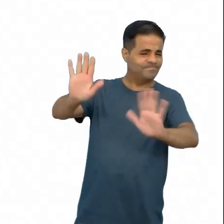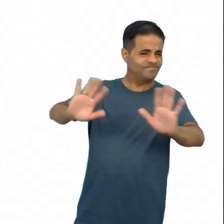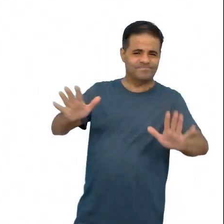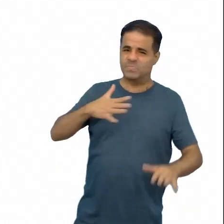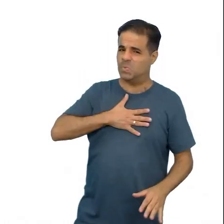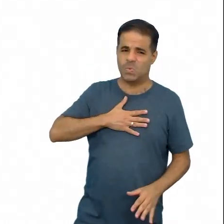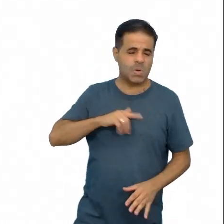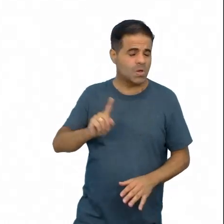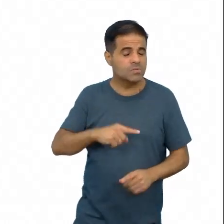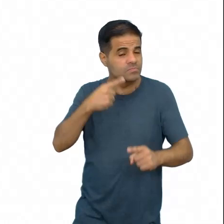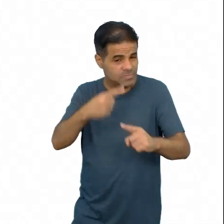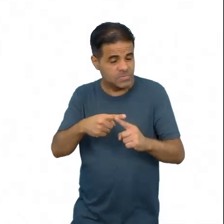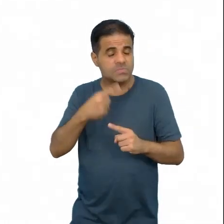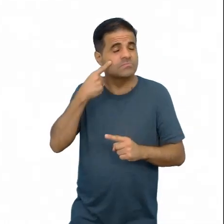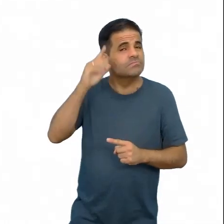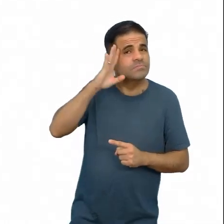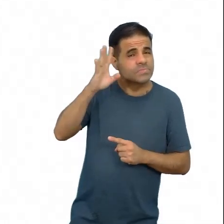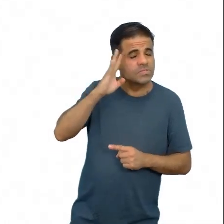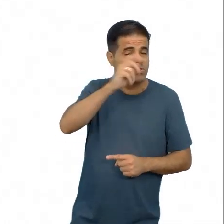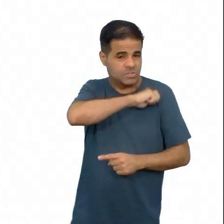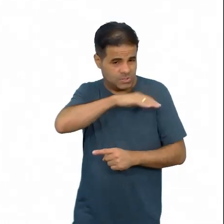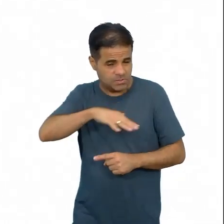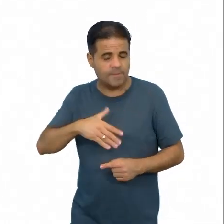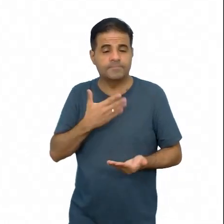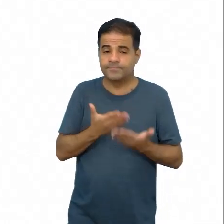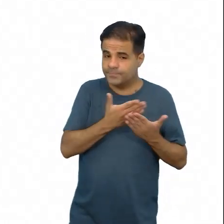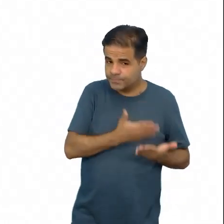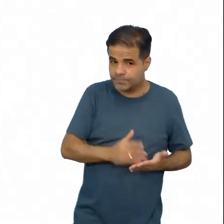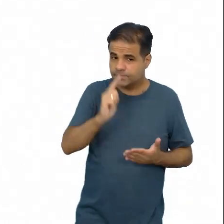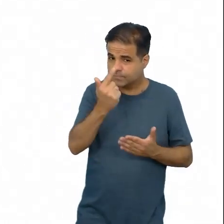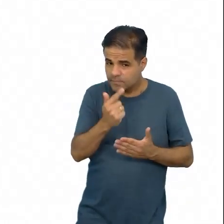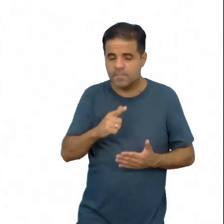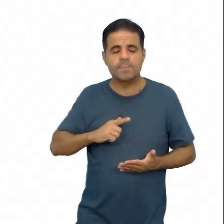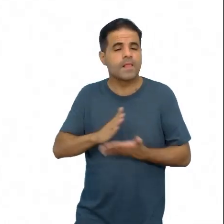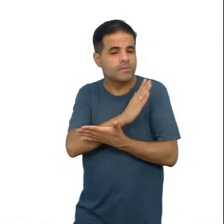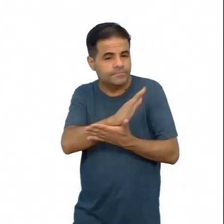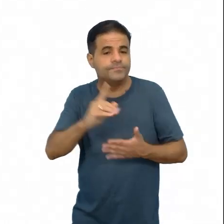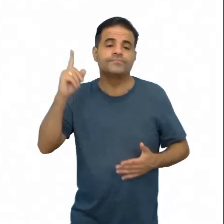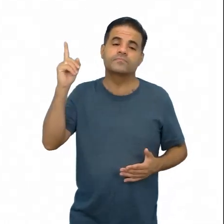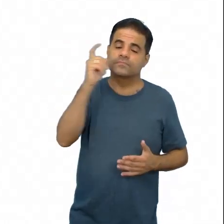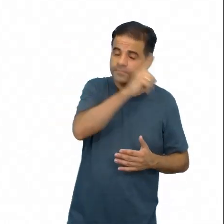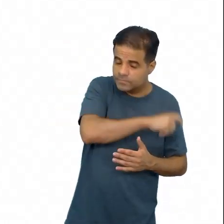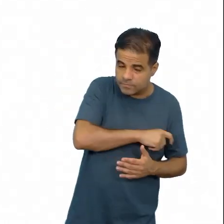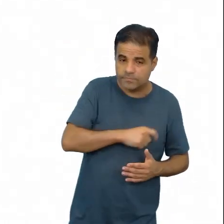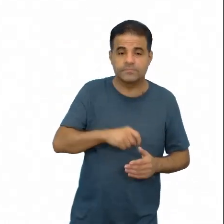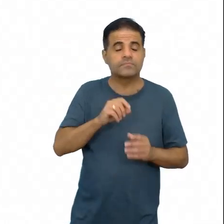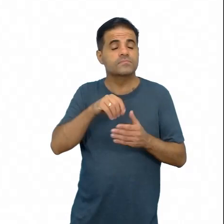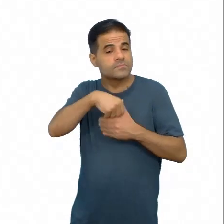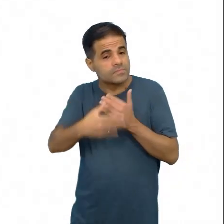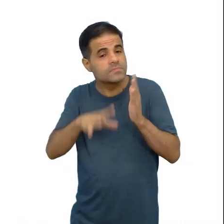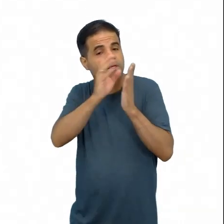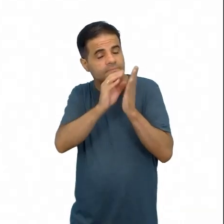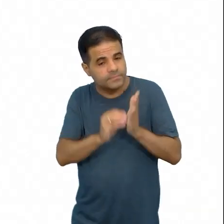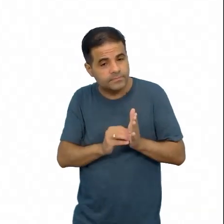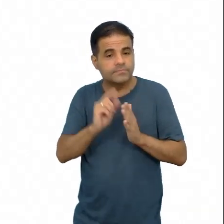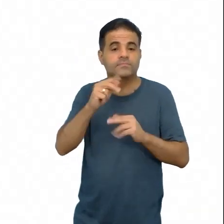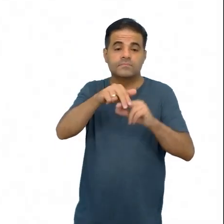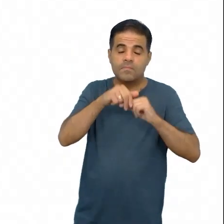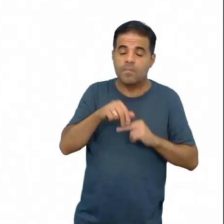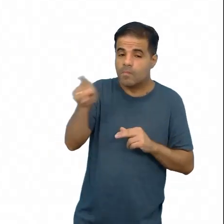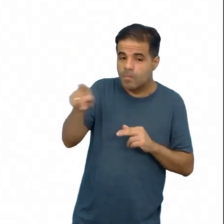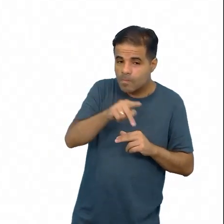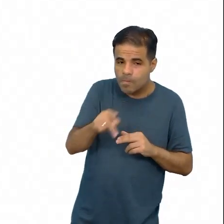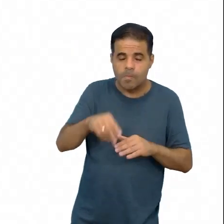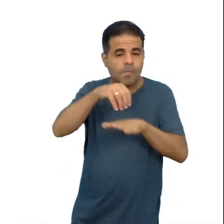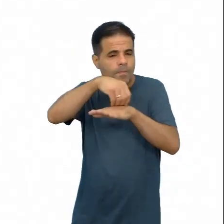trabalhar com ela. Então, quando a gente pensa em alunos que estudaram geometria, tem muitos alunos com dificuldades do conteúdo de geometria por conta desse professor que às